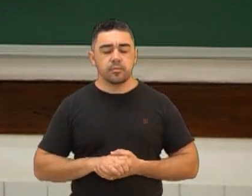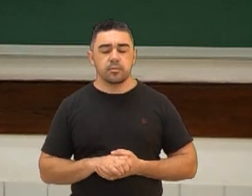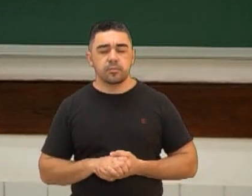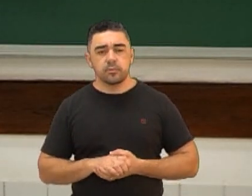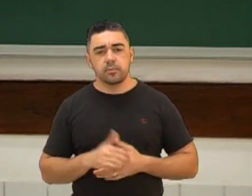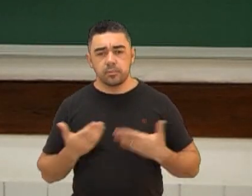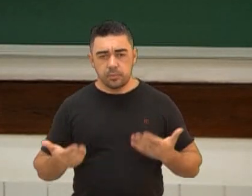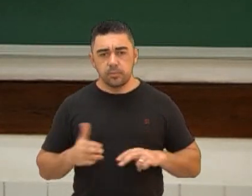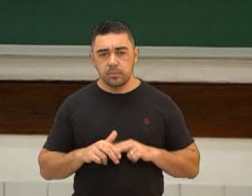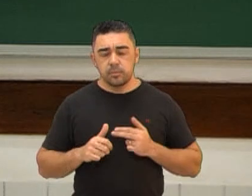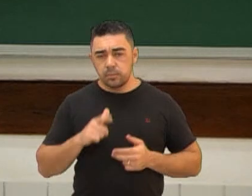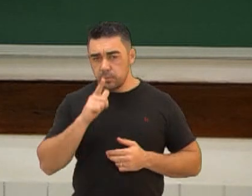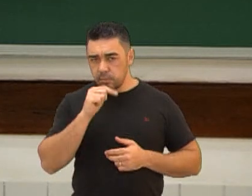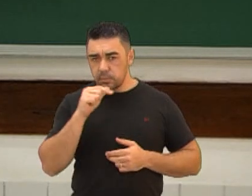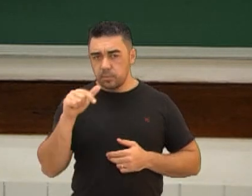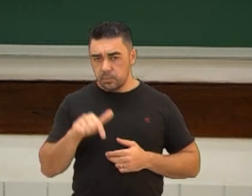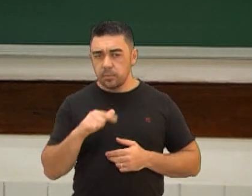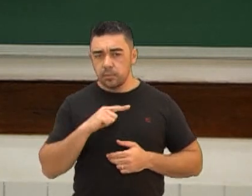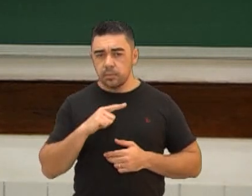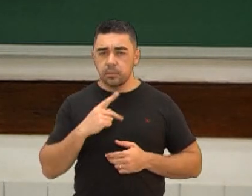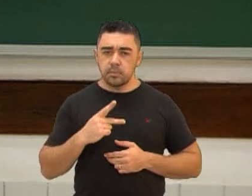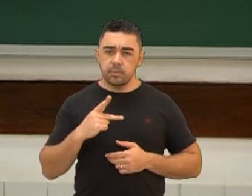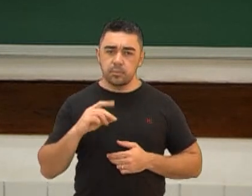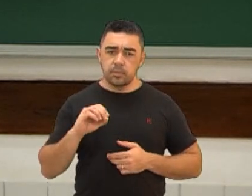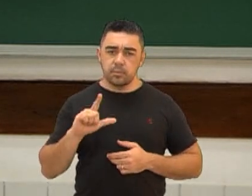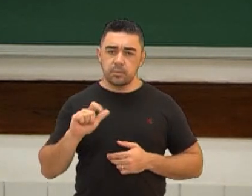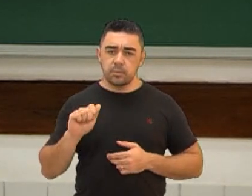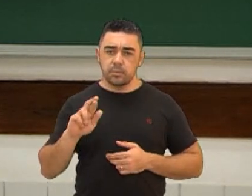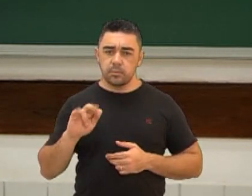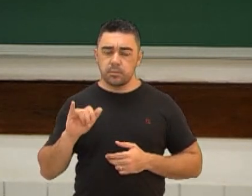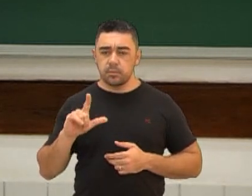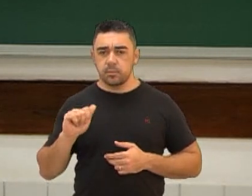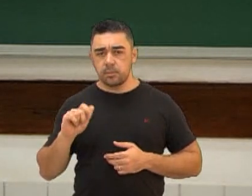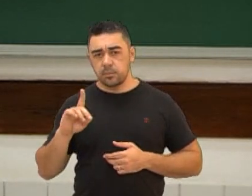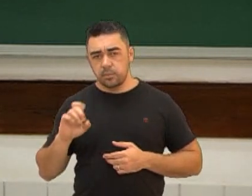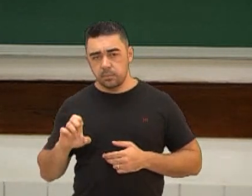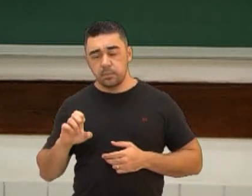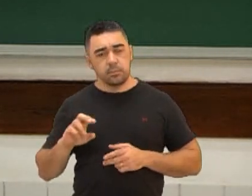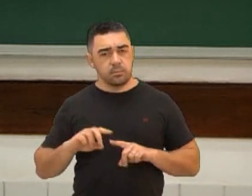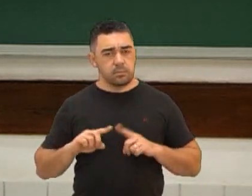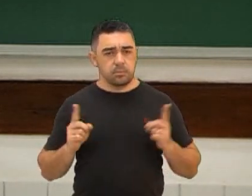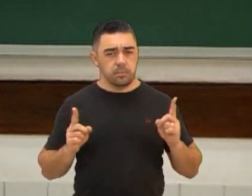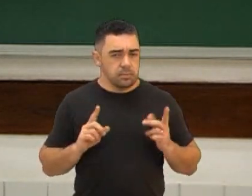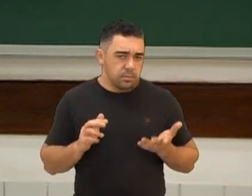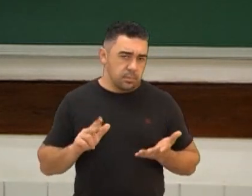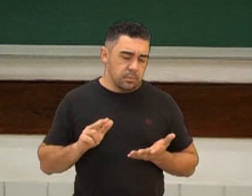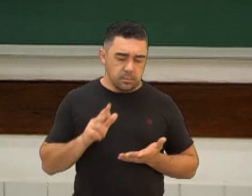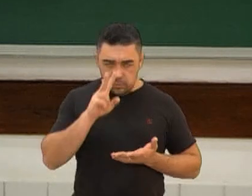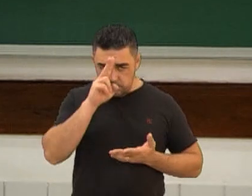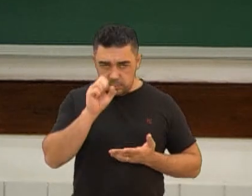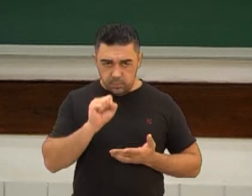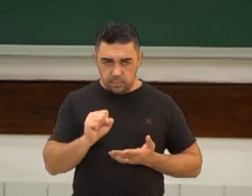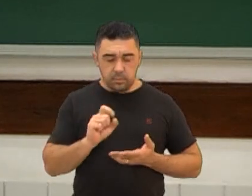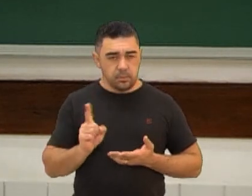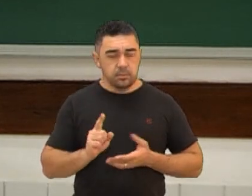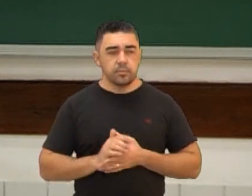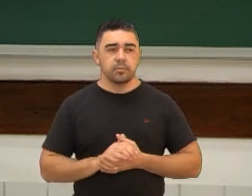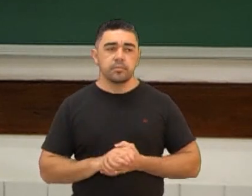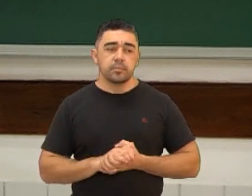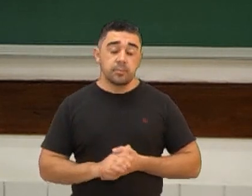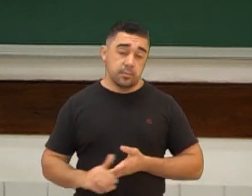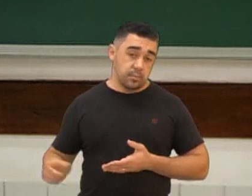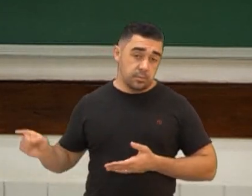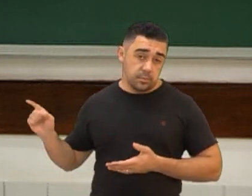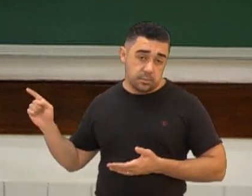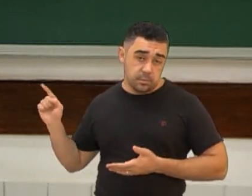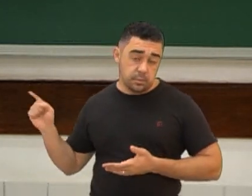Portanto, a água tem uma certa polaridade, mas não é tão acentuada essa polaridade. Bom, aqui